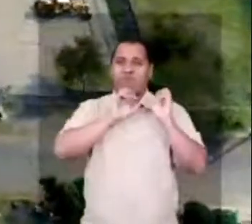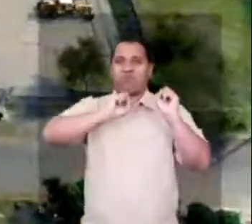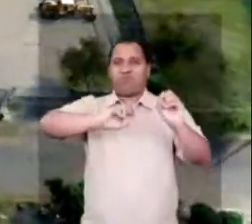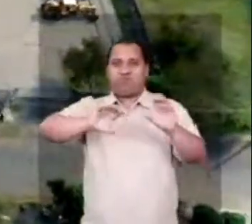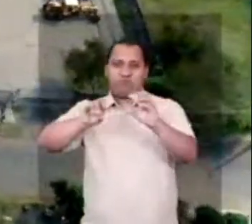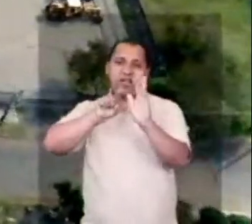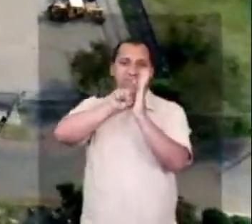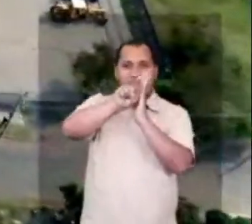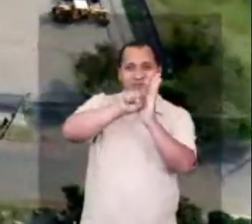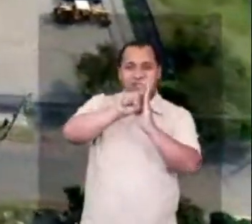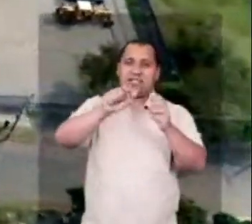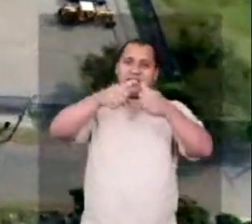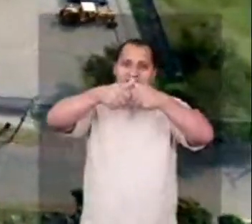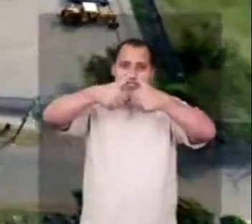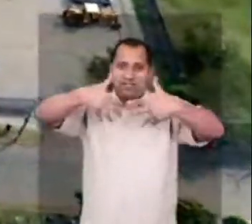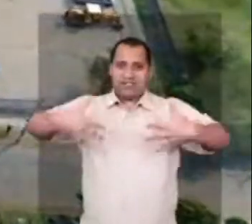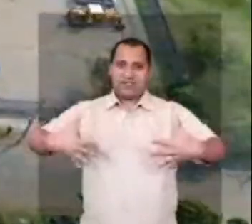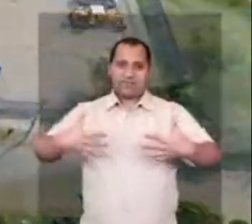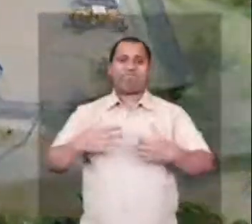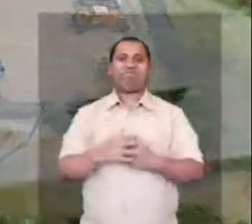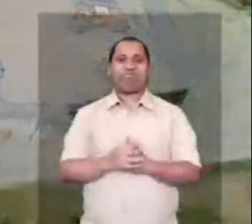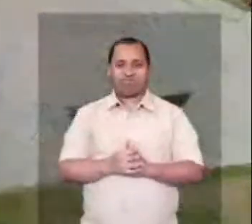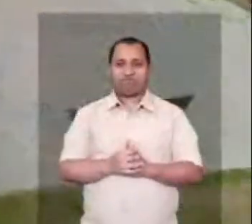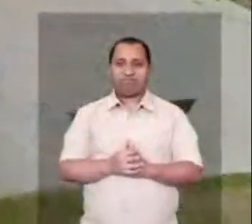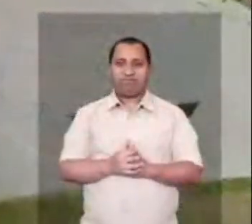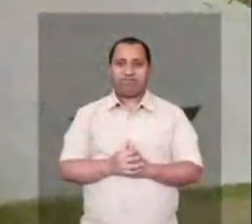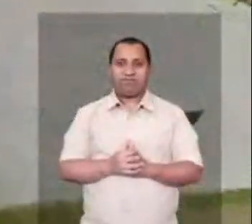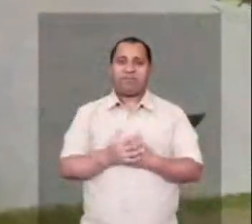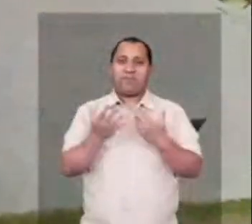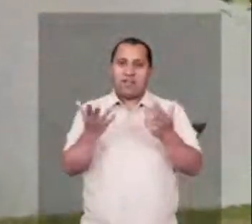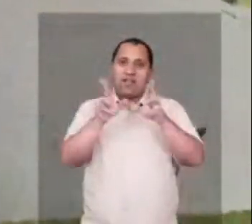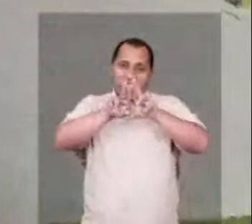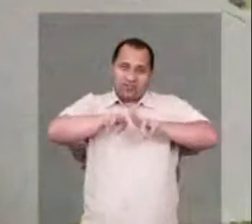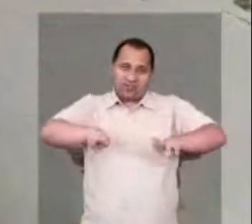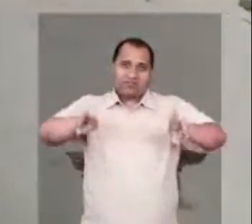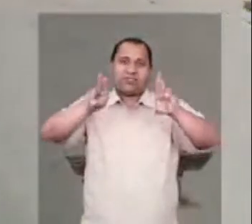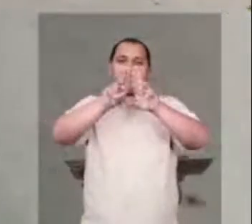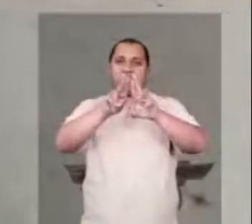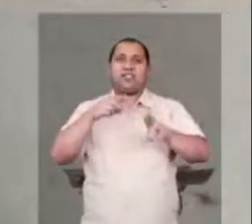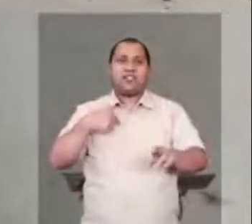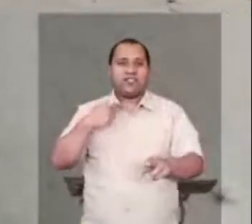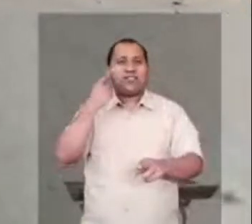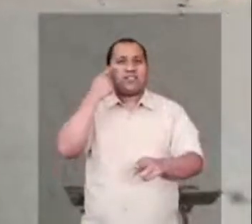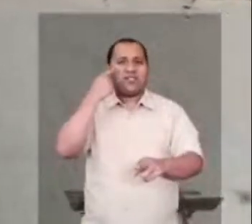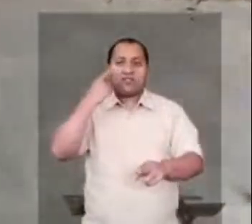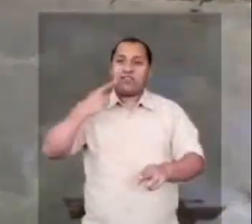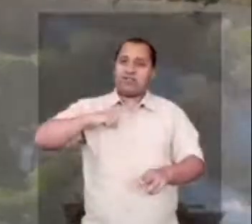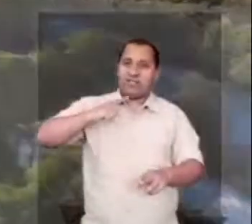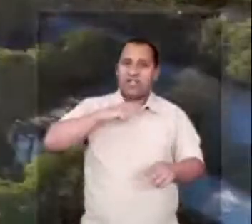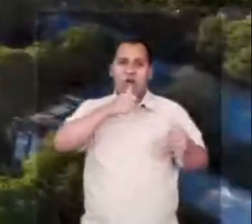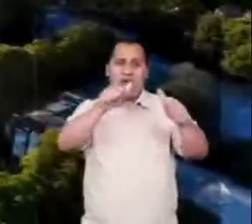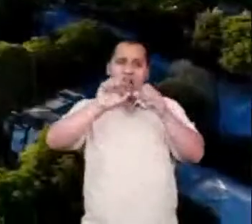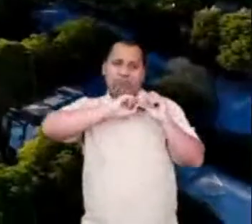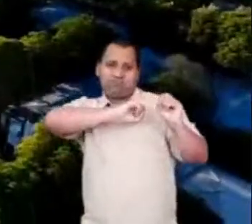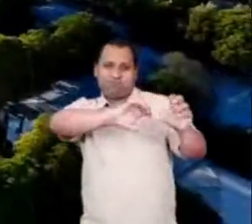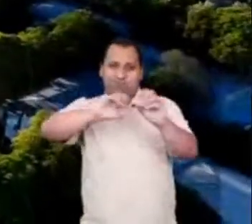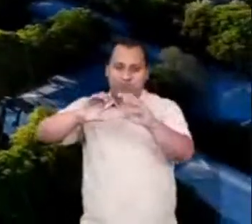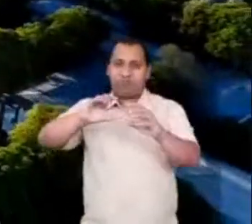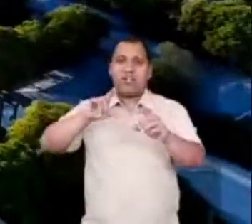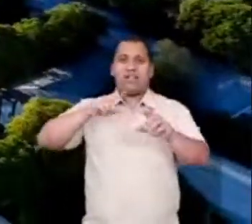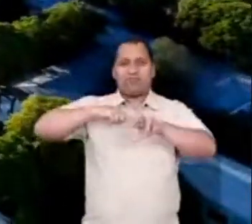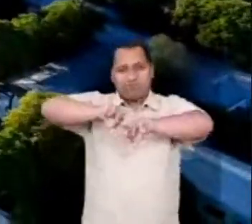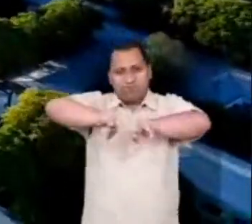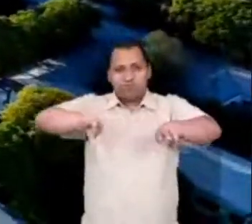integrados no ensino, na pesquisa e na extensão. Uma universidade que se destaca por sua qualidade de